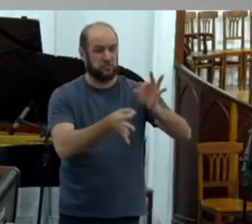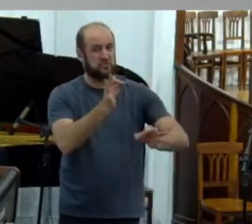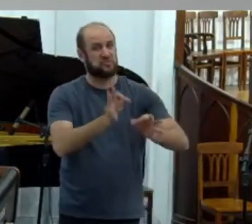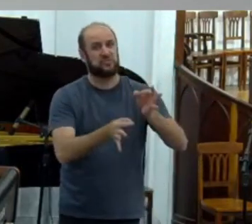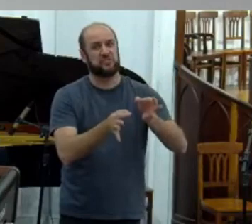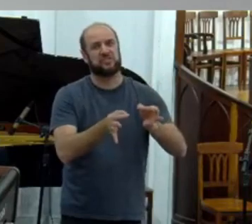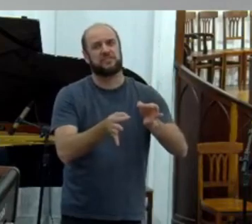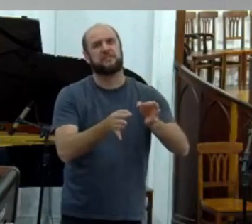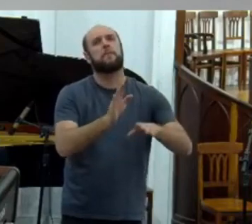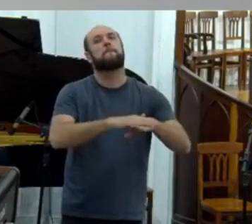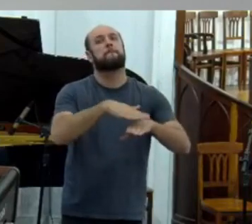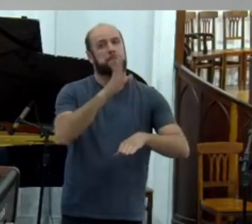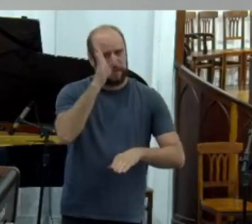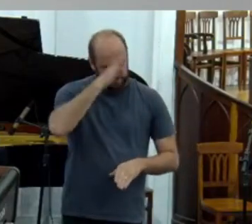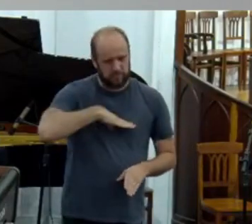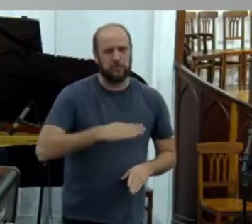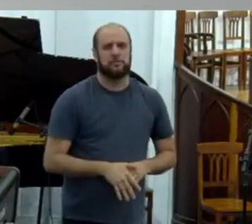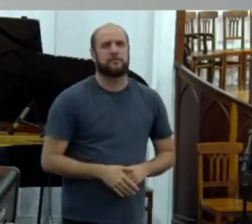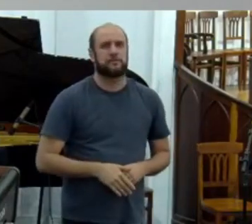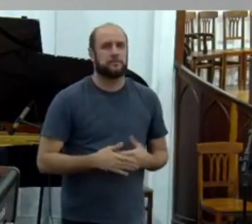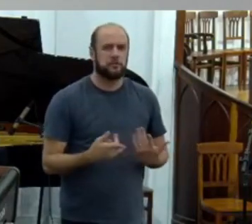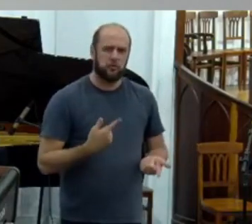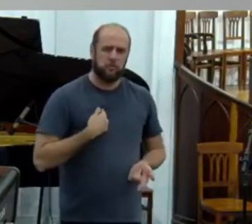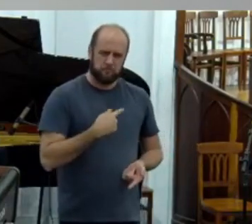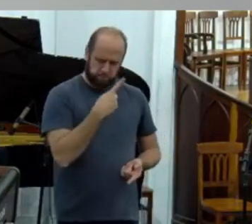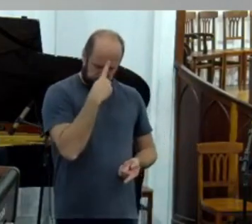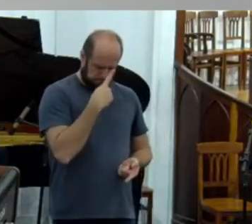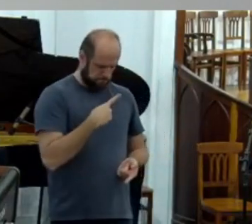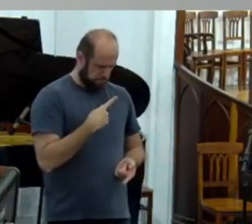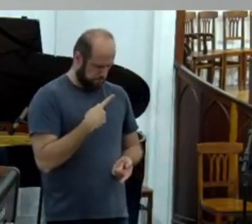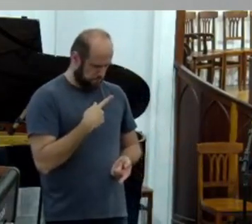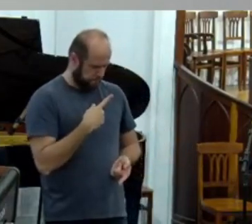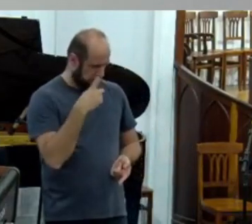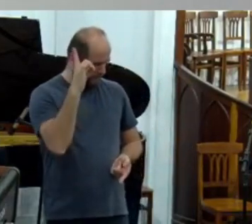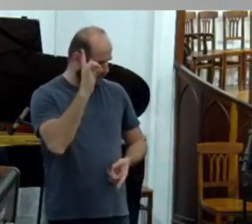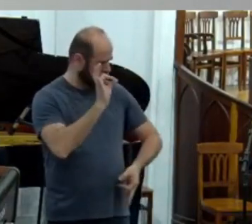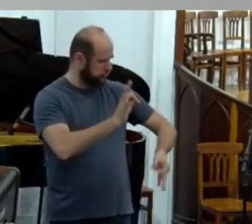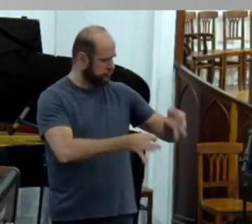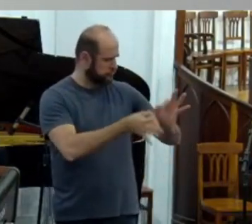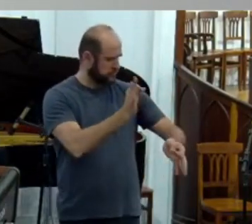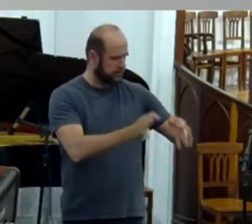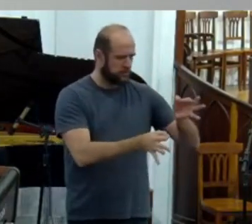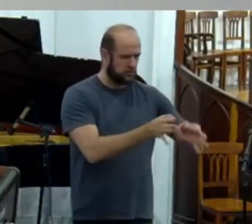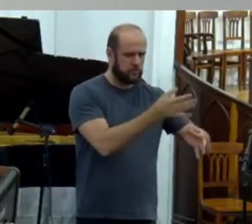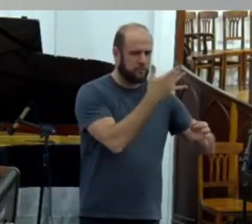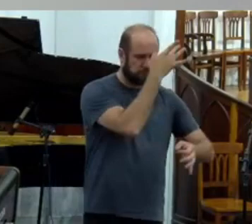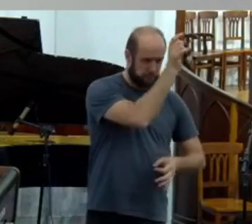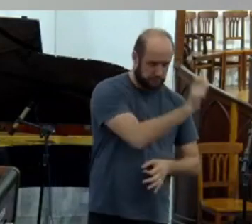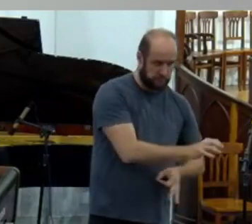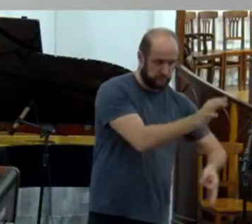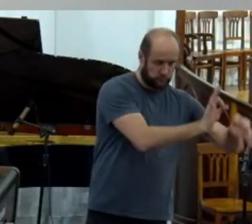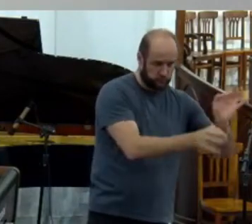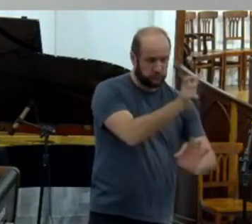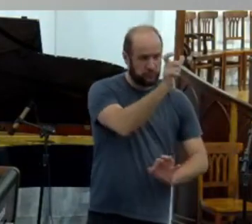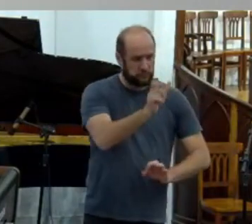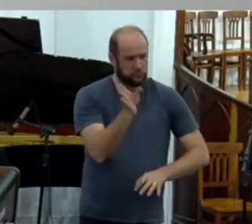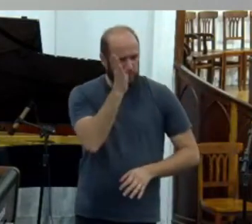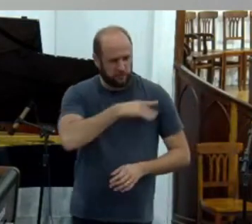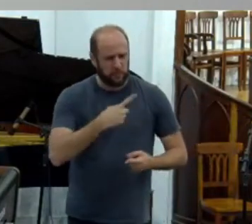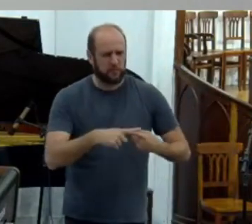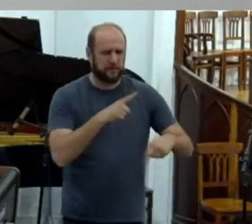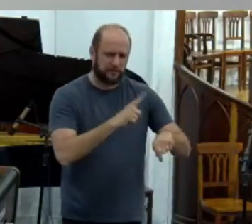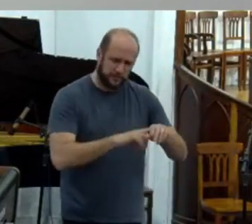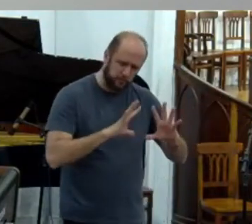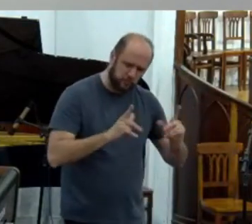havia mais maldade. Então eu disse a mim mesmo, Deus julgará o justo e o ímpio, porque há um tempo para todo o propósito e